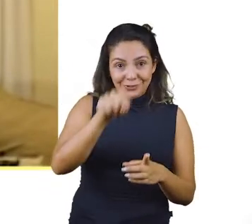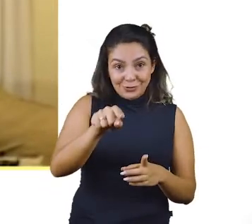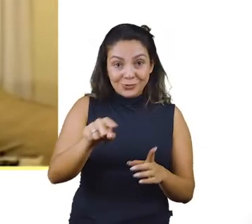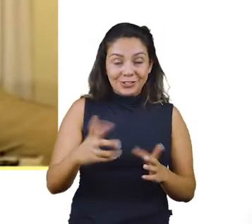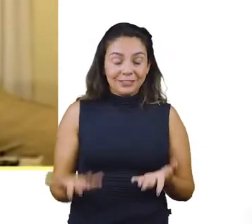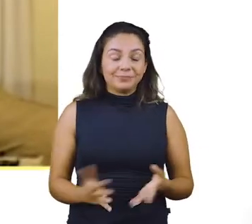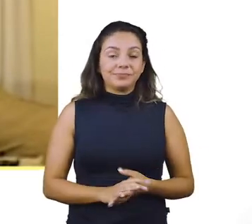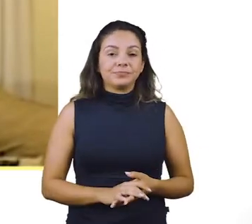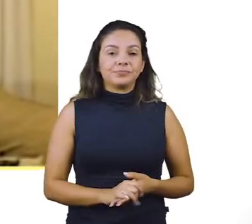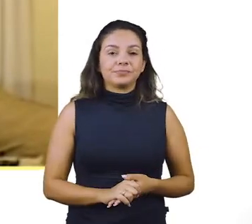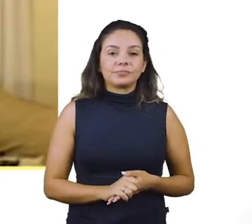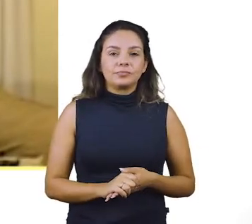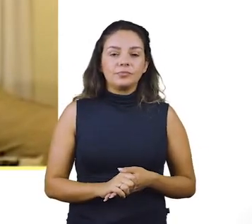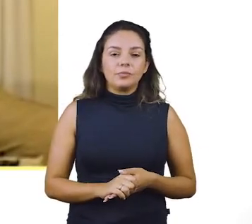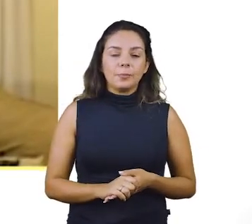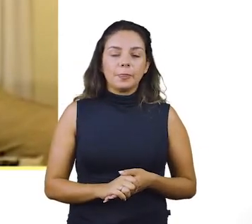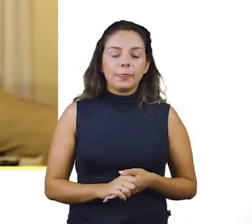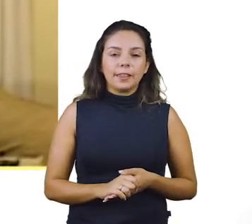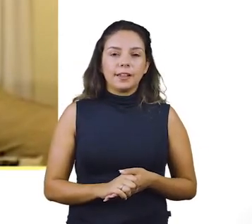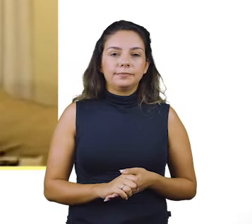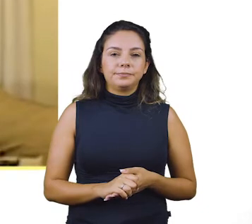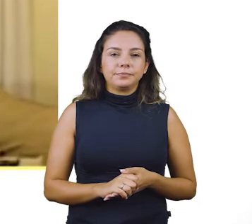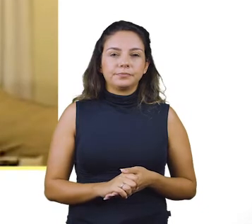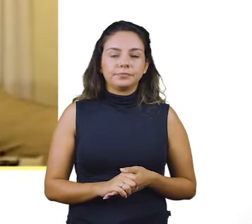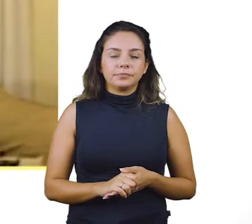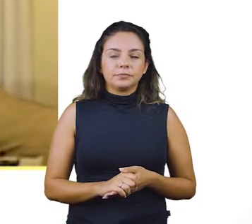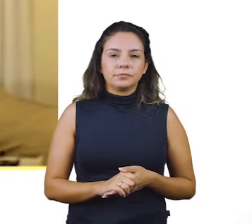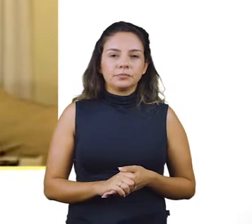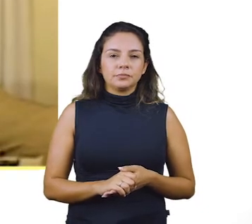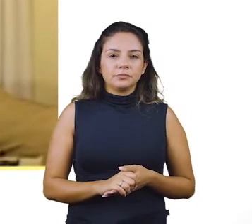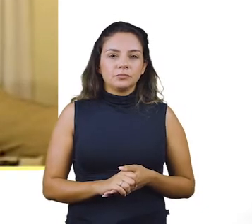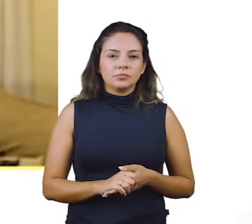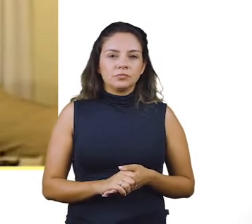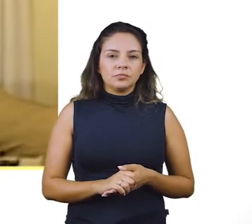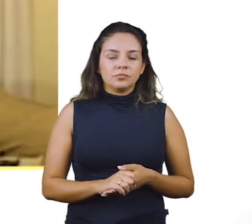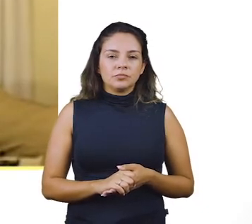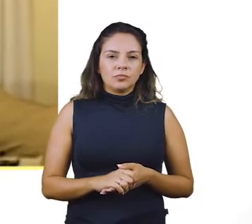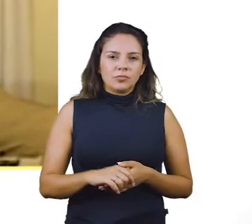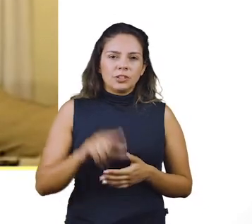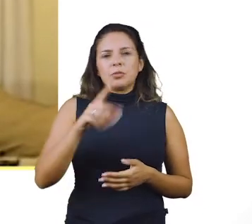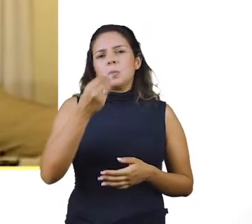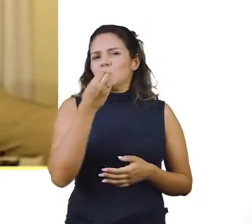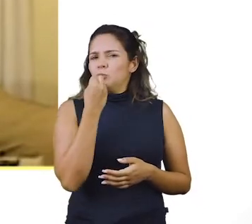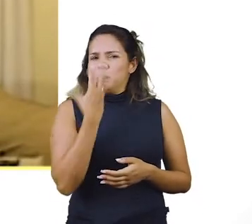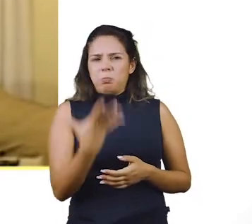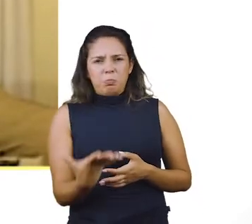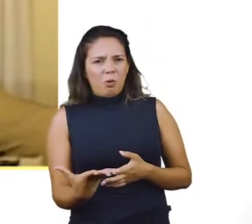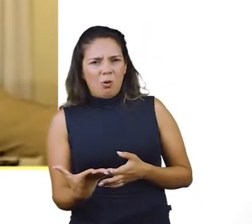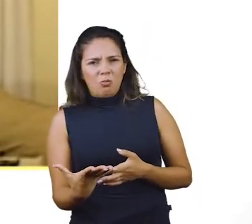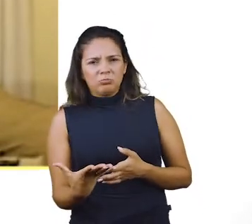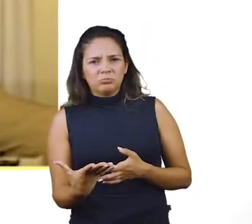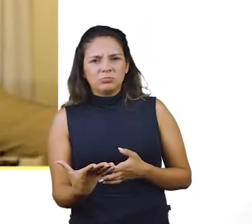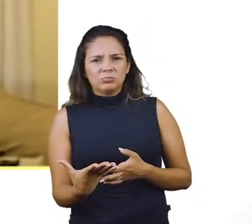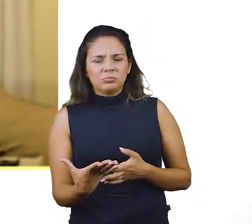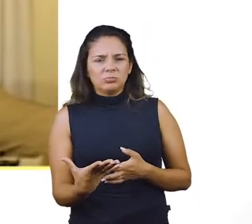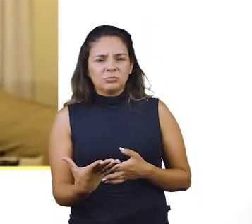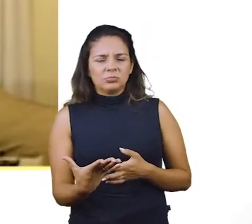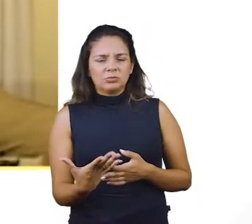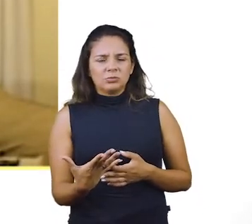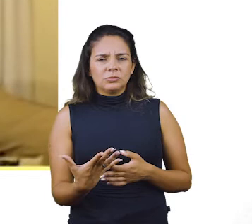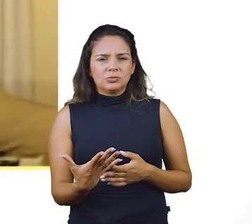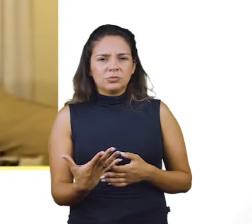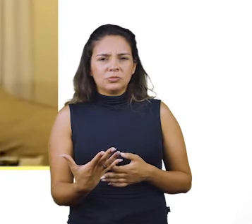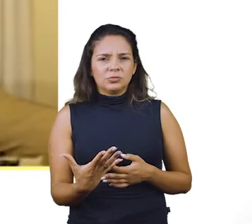em 2020. Espero que vai ser um festival muito bacana, da forma que for, a gente não sabe realmente